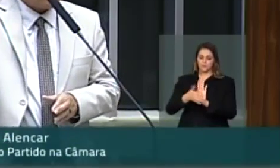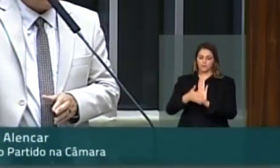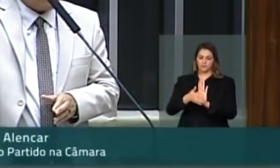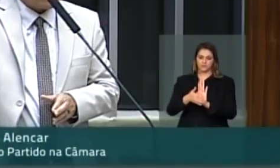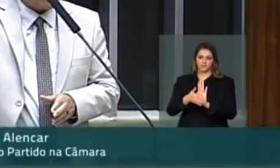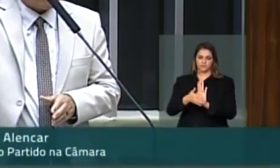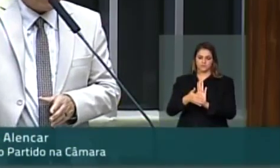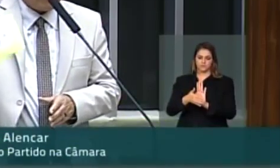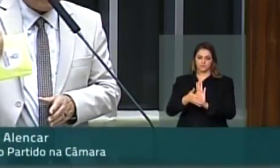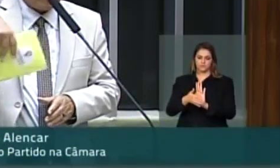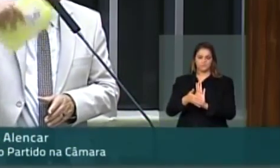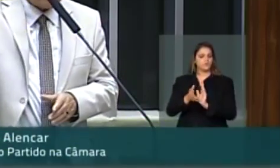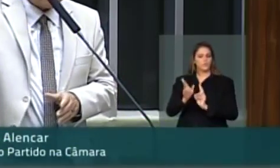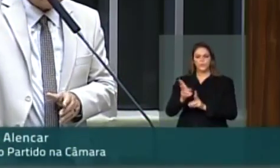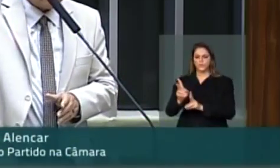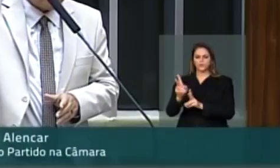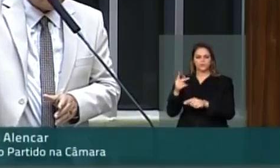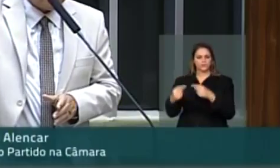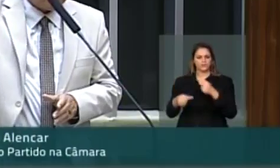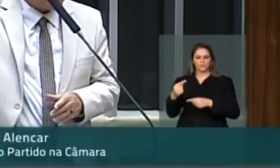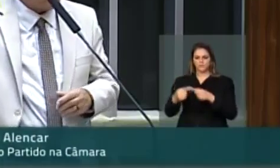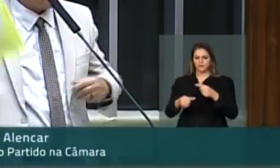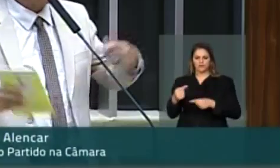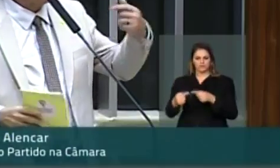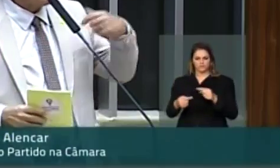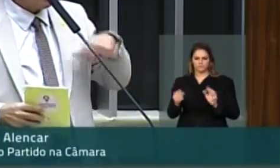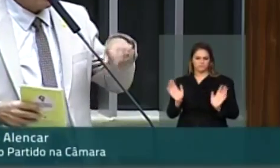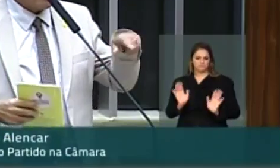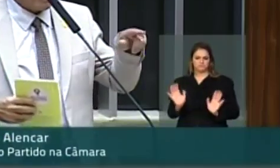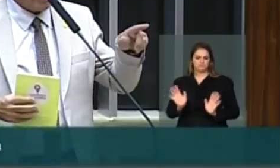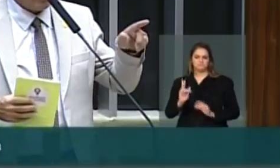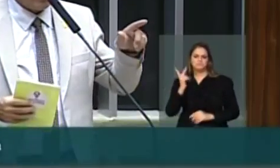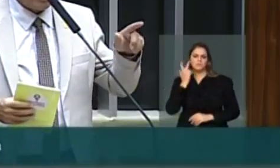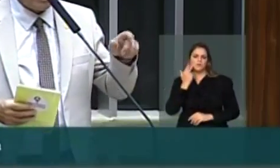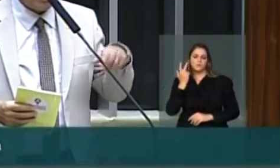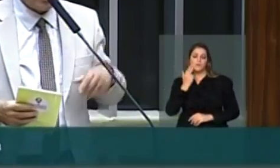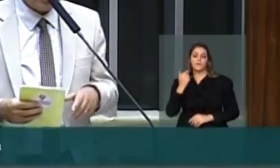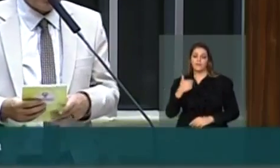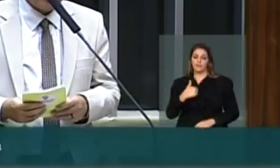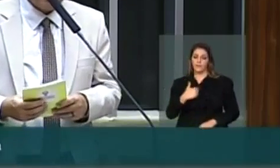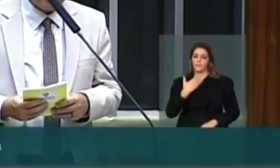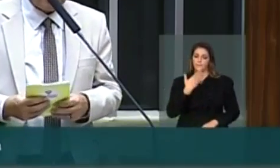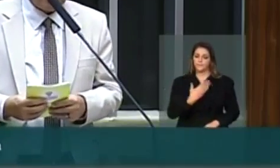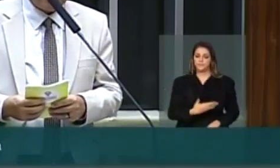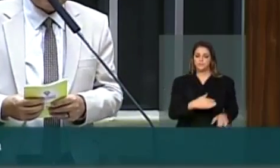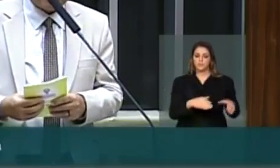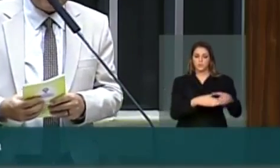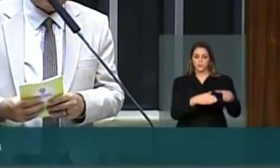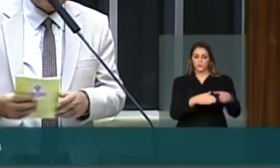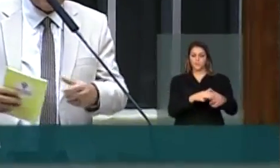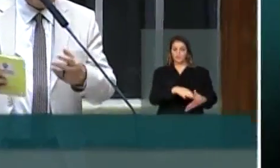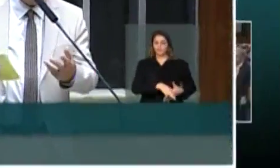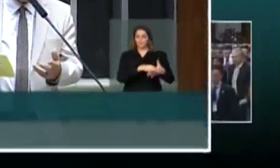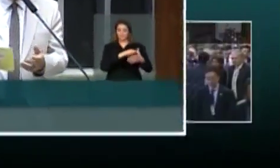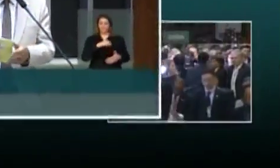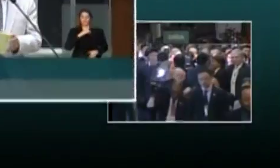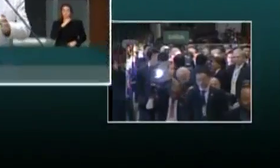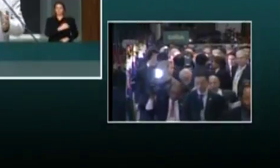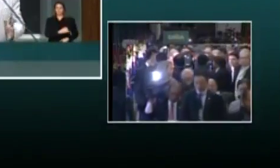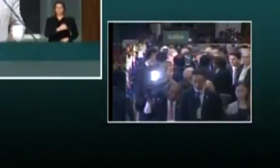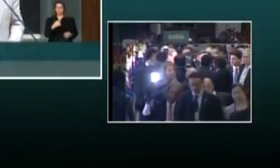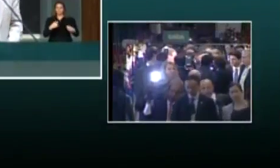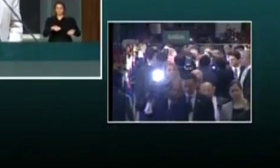continuar sendo debatida, dependendo do que decidirmos aqui semana que vem. Solicitei na reunião de líderes hoje que o presidente os